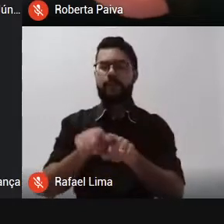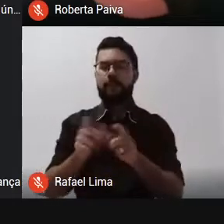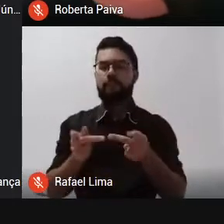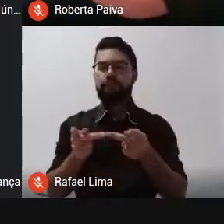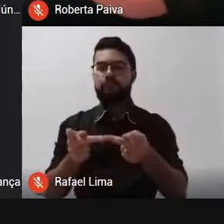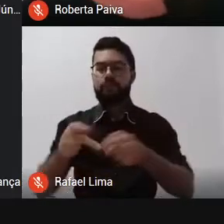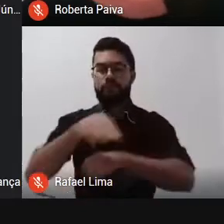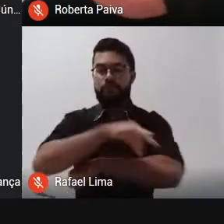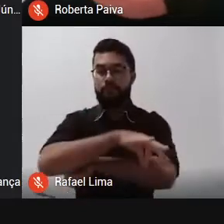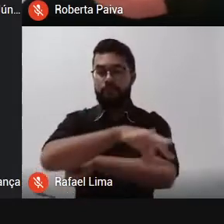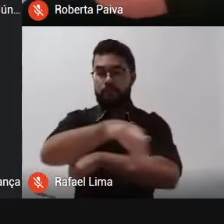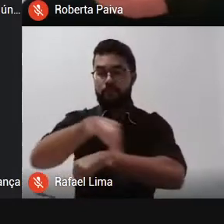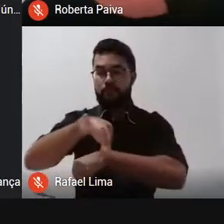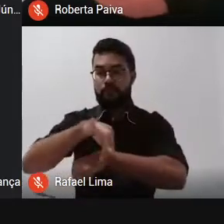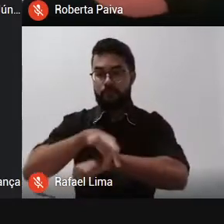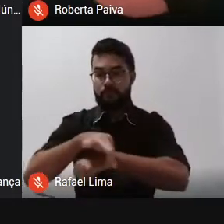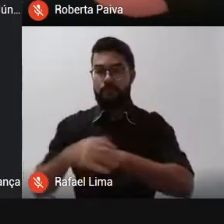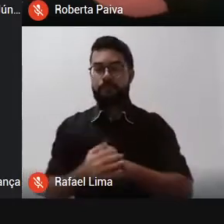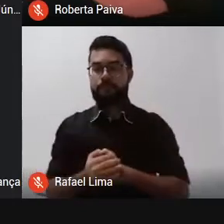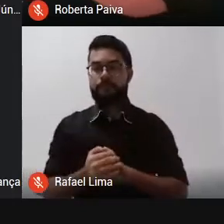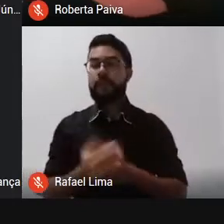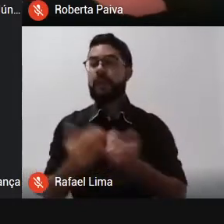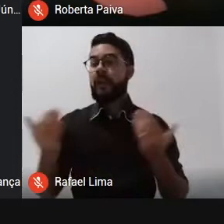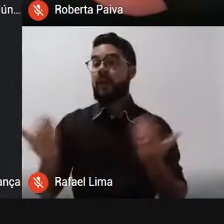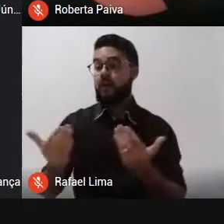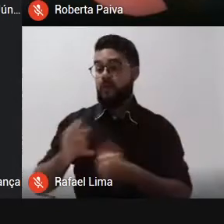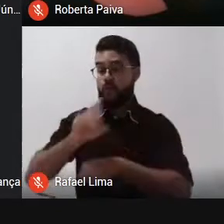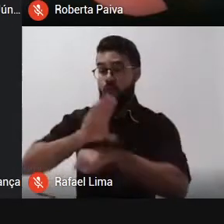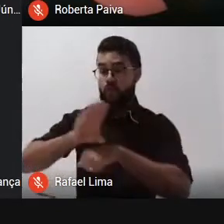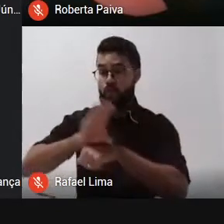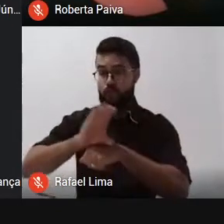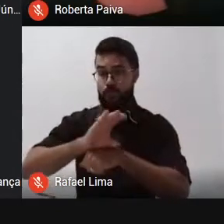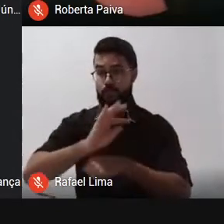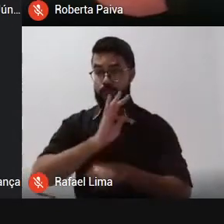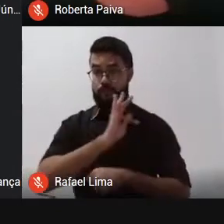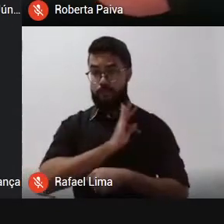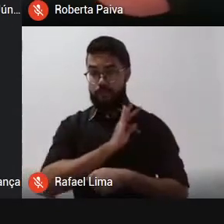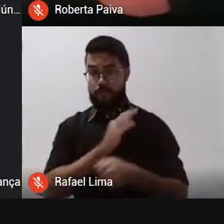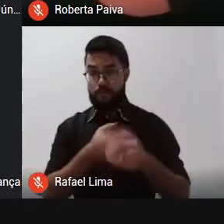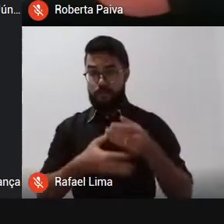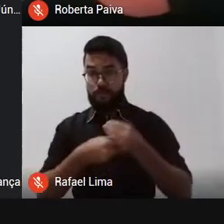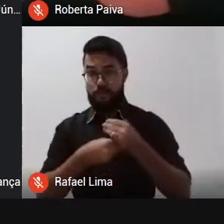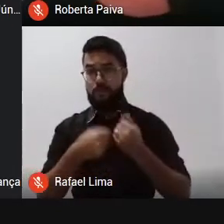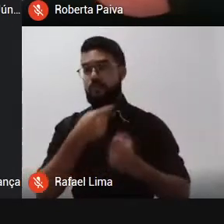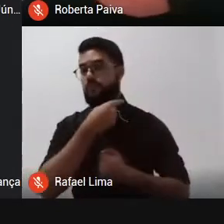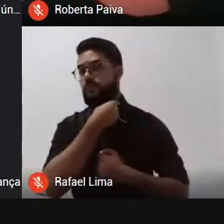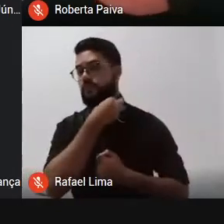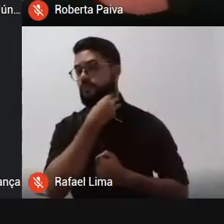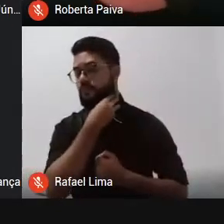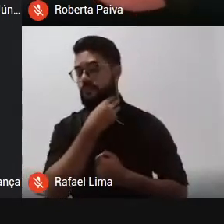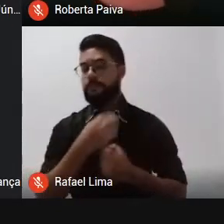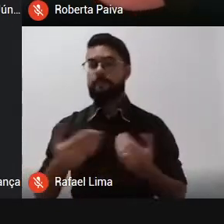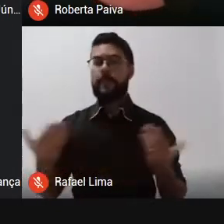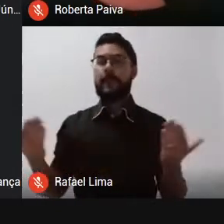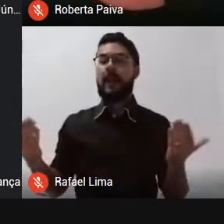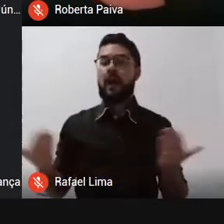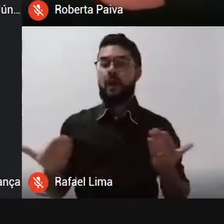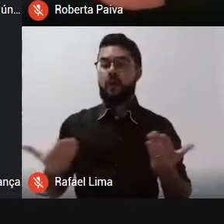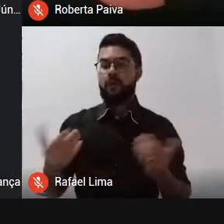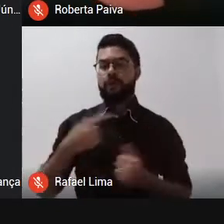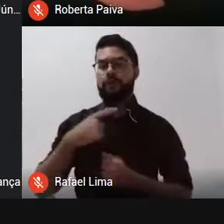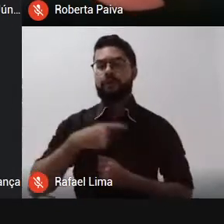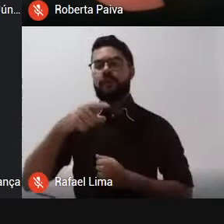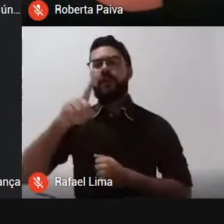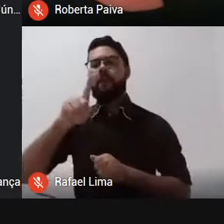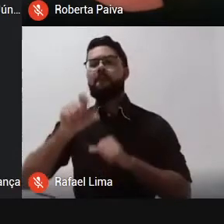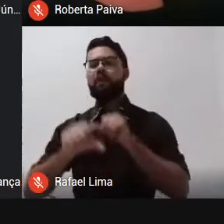E, no momento, o curso integrado, isso aqui para o curso integrado e curso subsequente, mas, no momento, estamos numa transição de PPC, né?